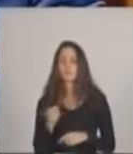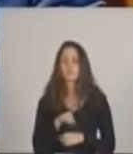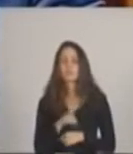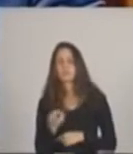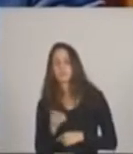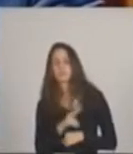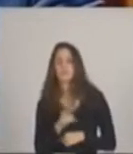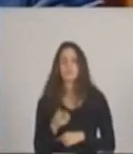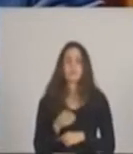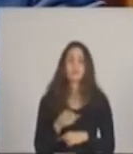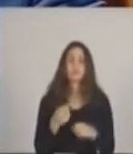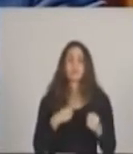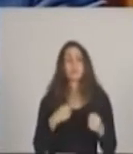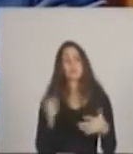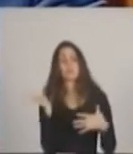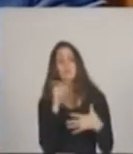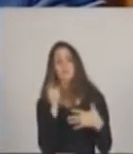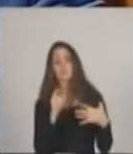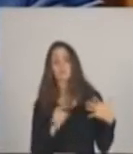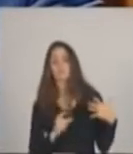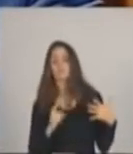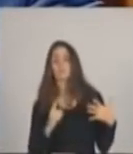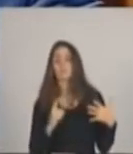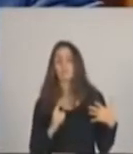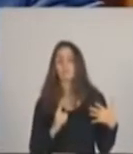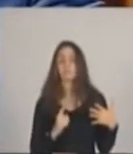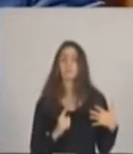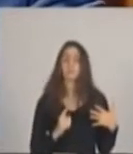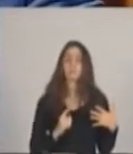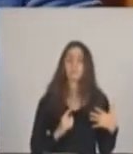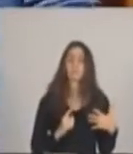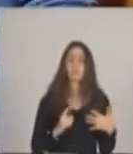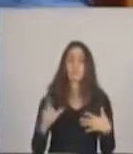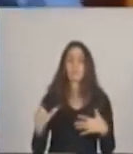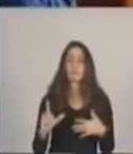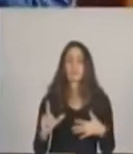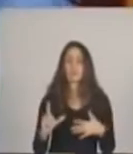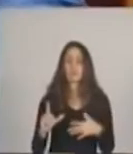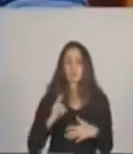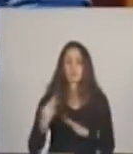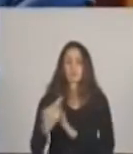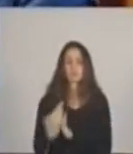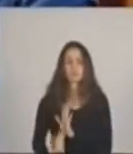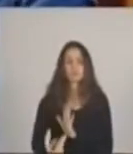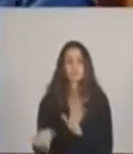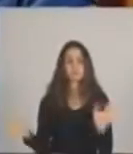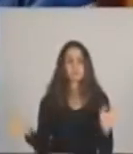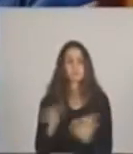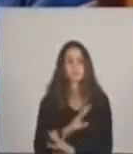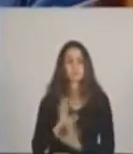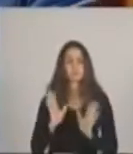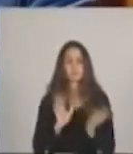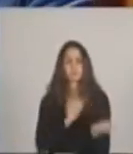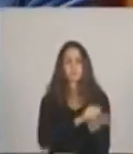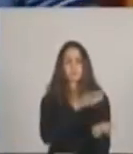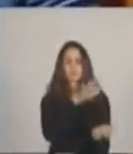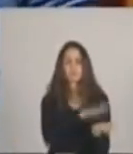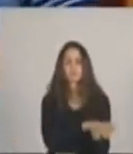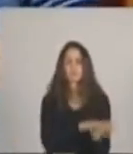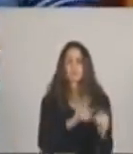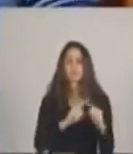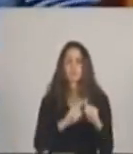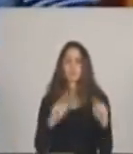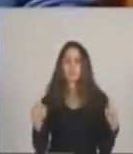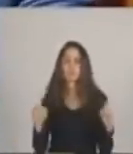Então ele fala que tem critérios para... O Código do Consumidor, defesa do consumidor, já impõe alguns critérios para aplicar as multas. A pena